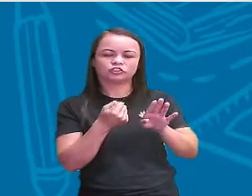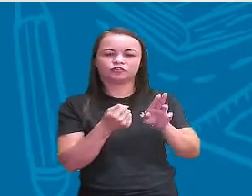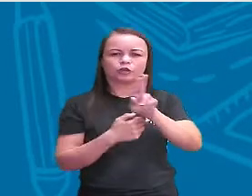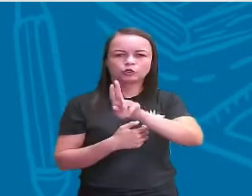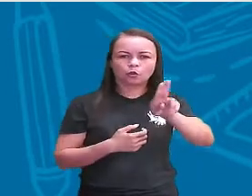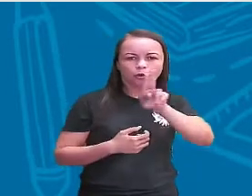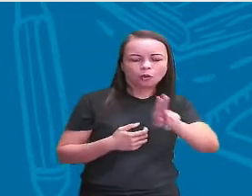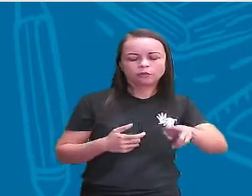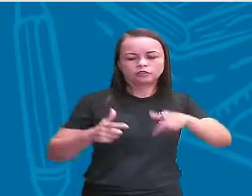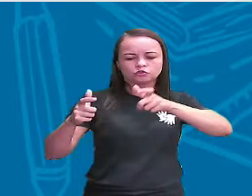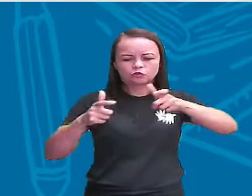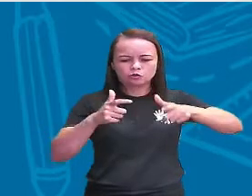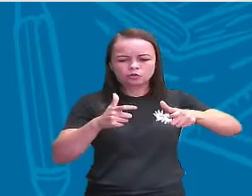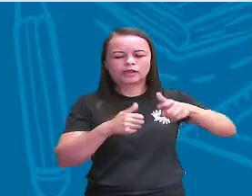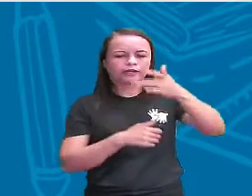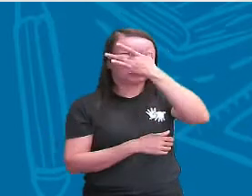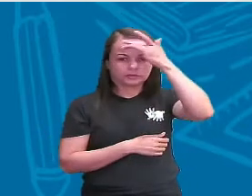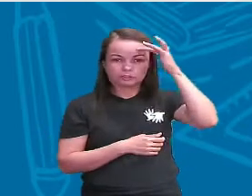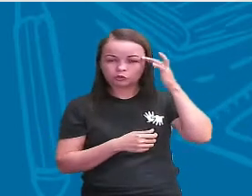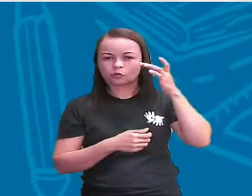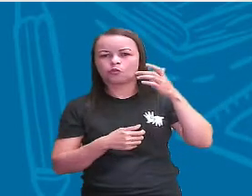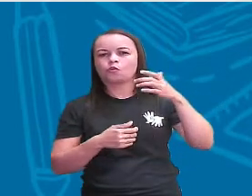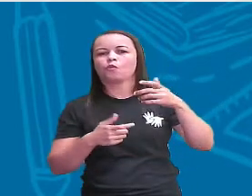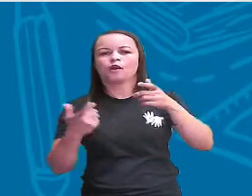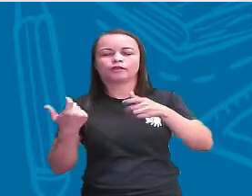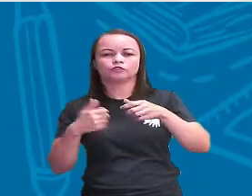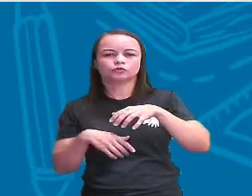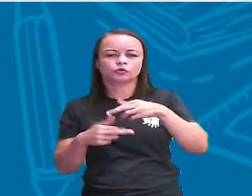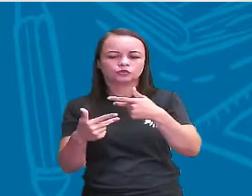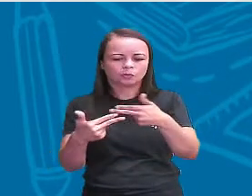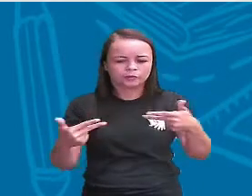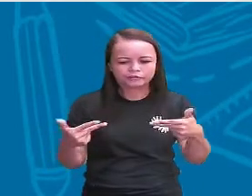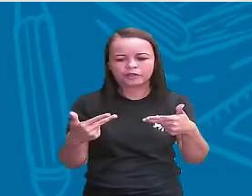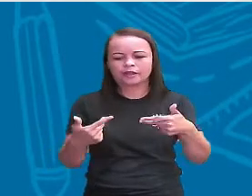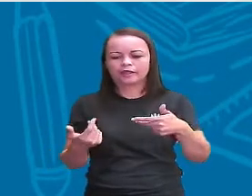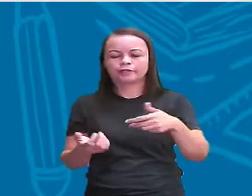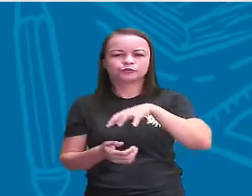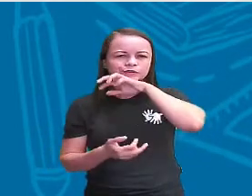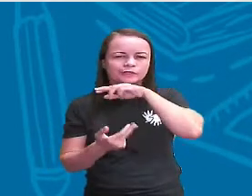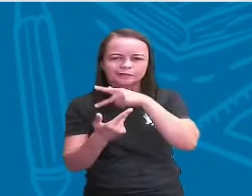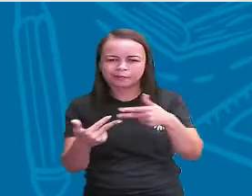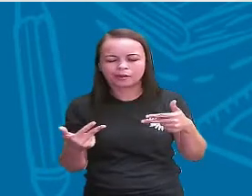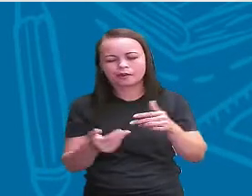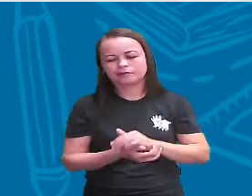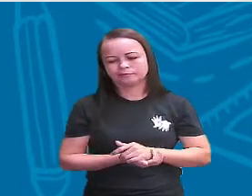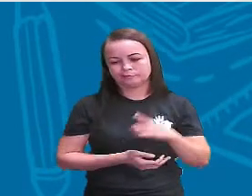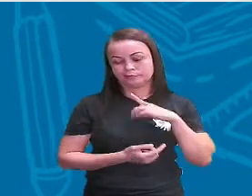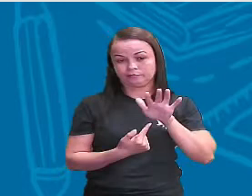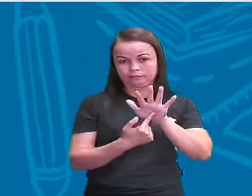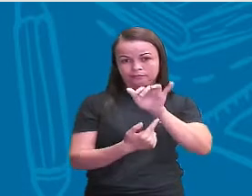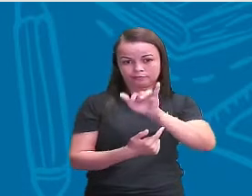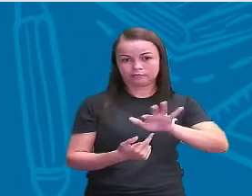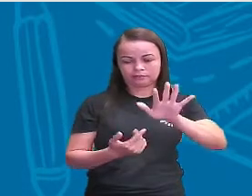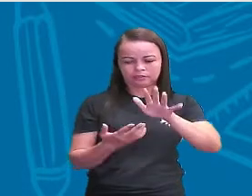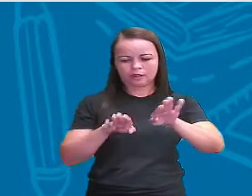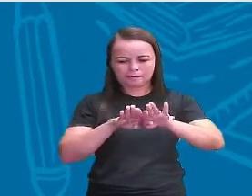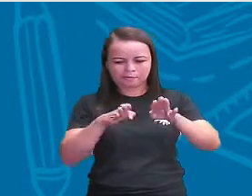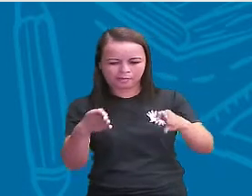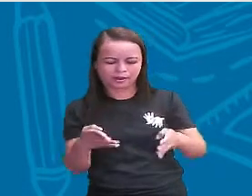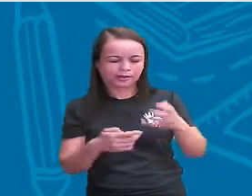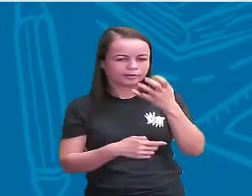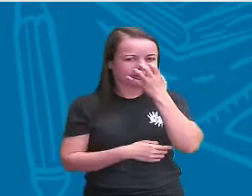animais, aos lugares, às pessoas, né? Temos aqui, ó, mesa, cachorro,